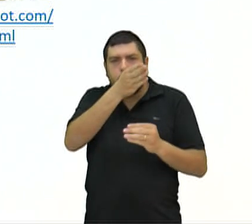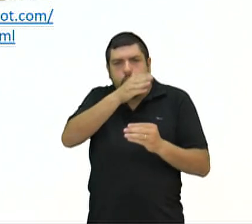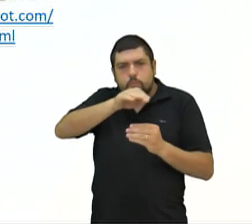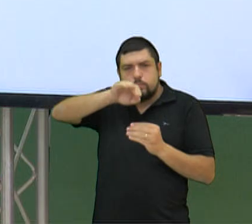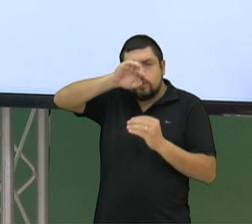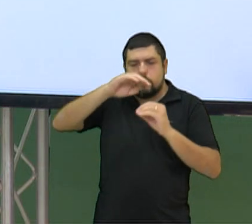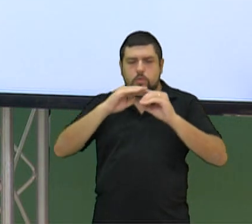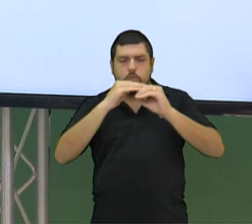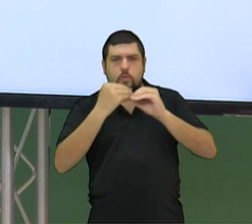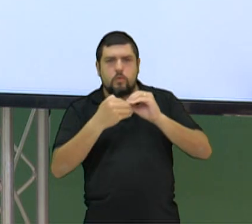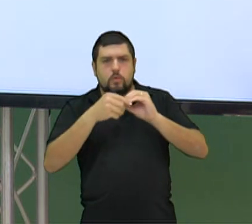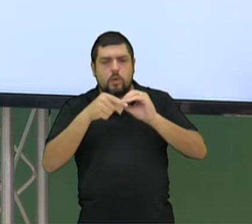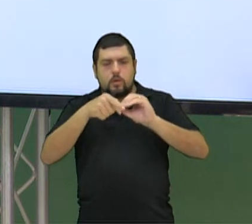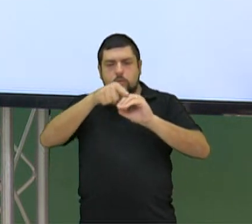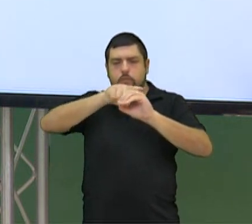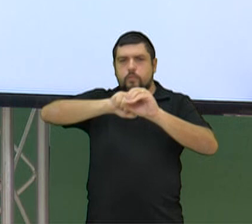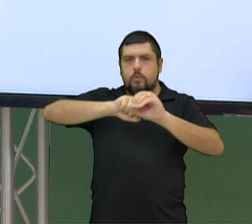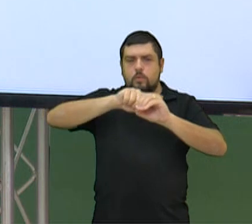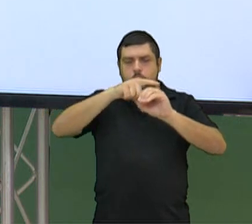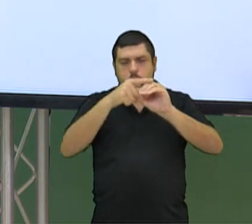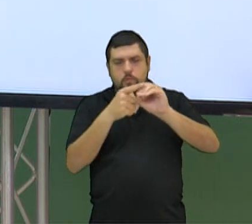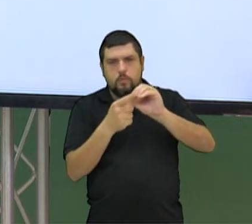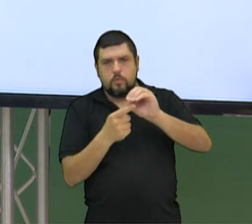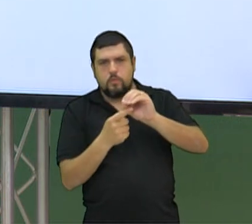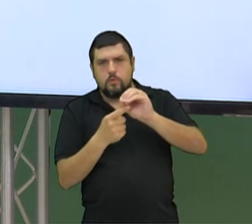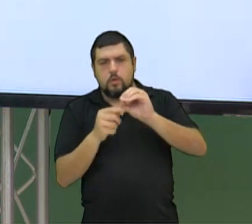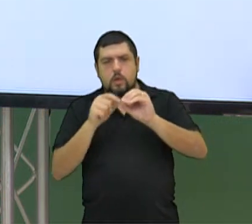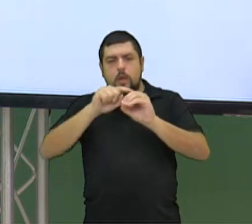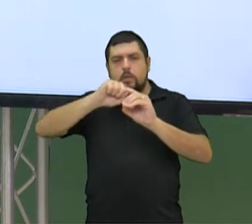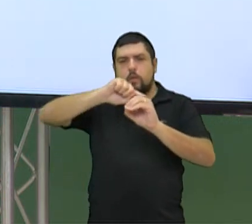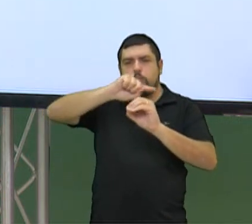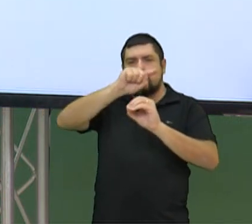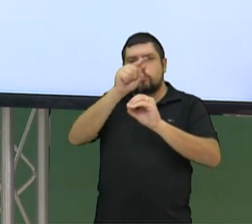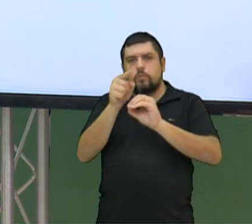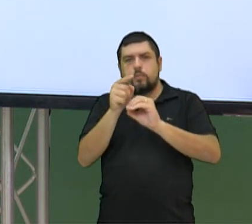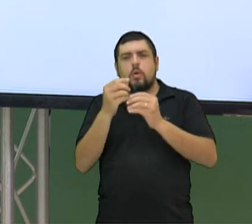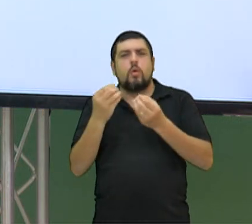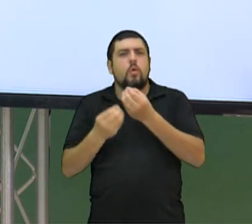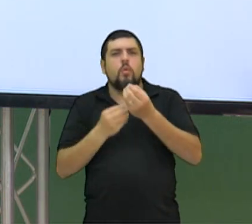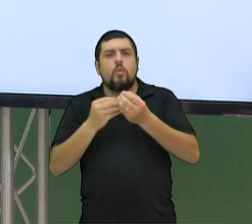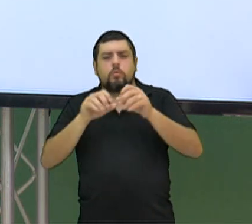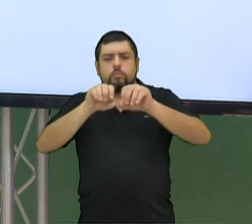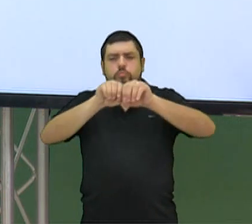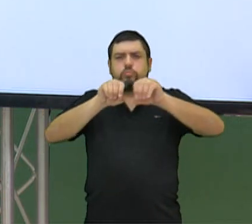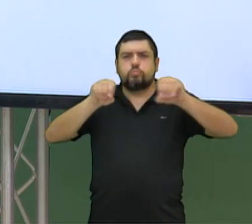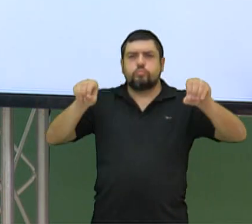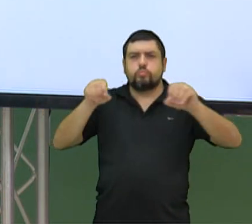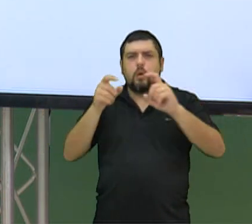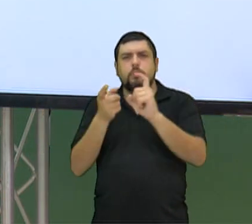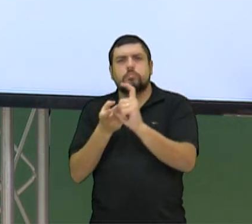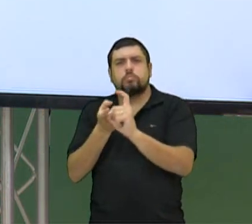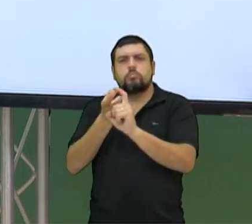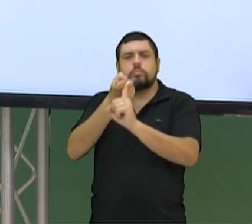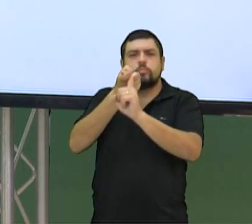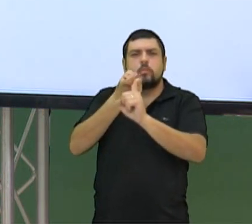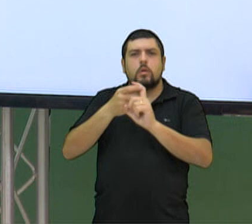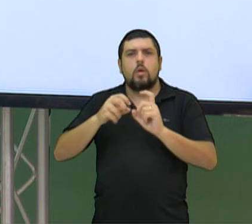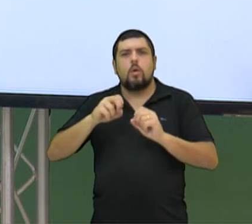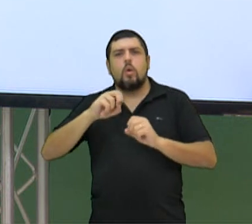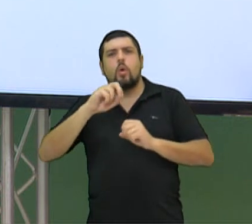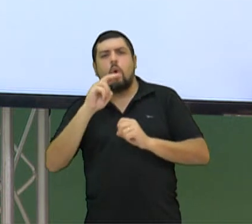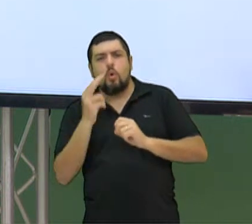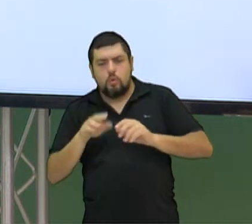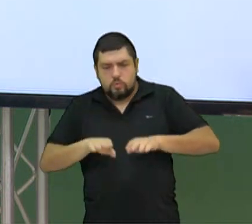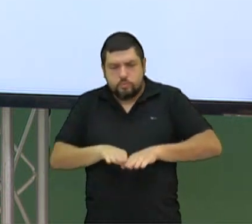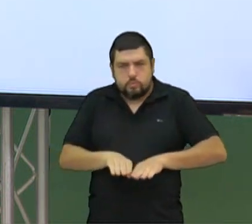tem uma alça, né? Essa alça ela é presa normalmente na superfície, no teto, no chão, aonde que né, para a gente